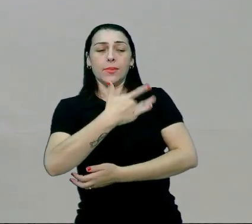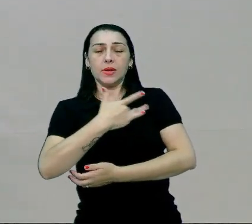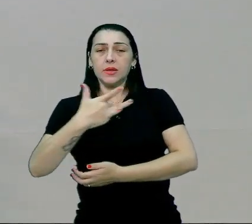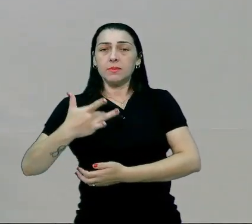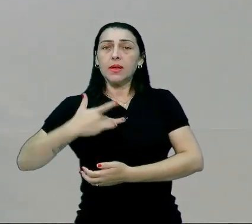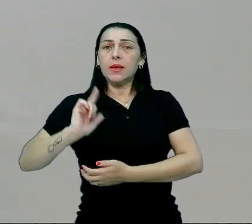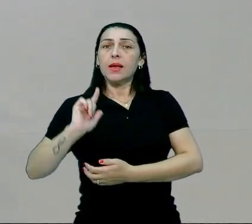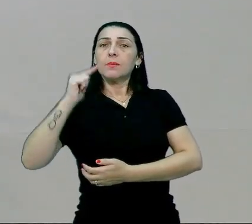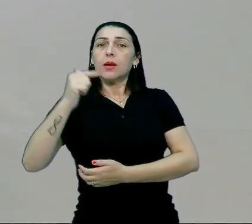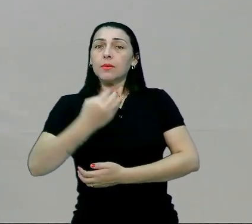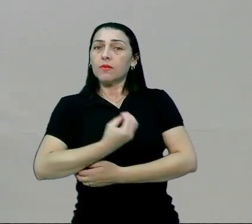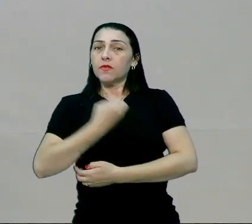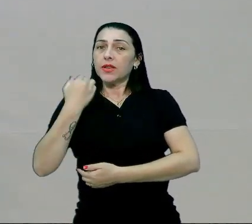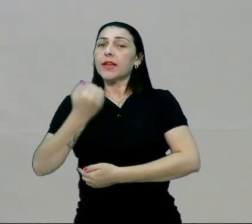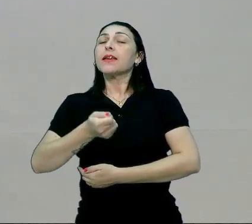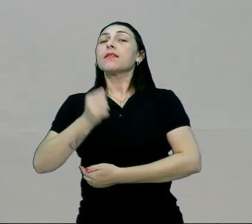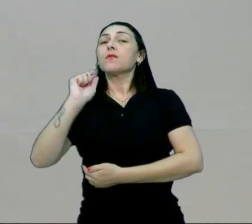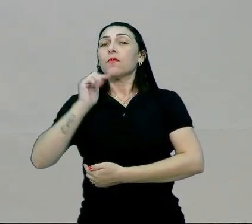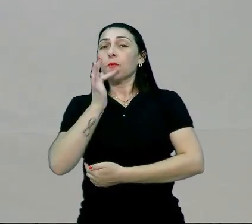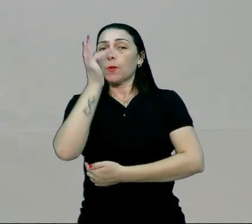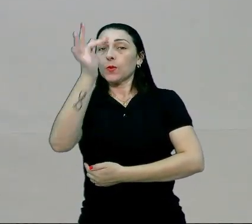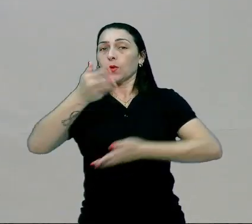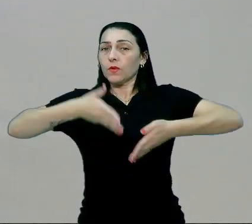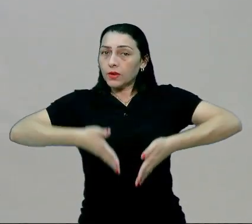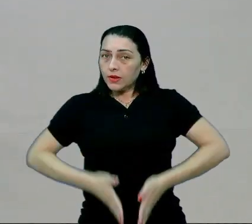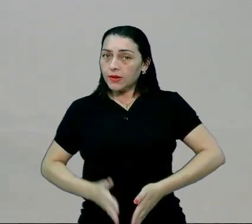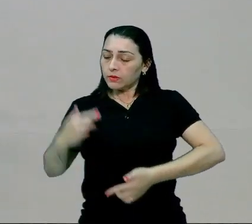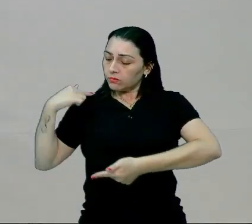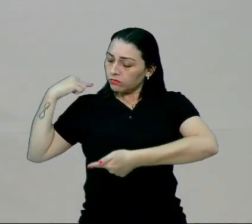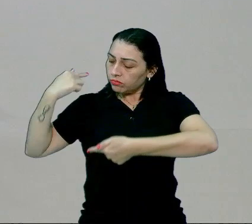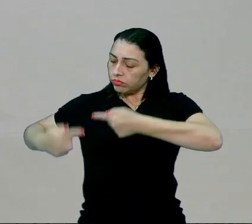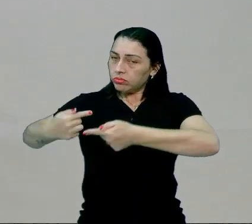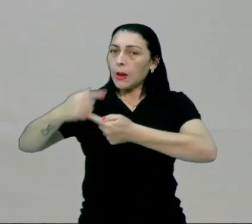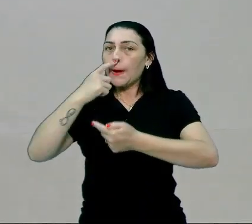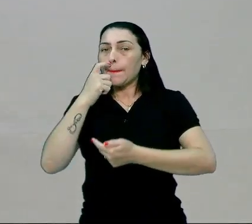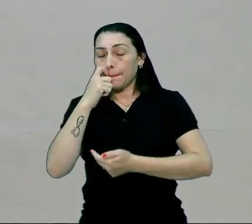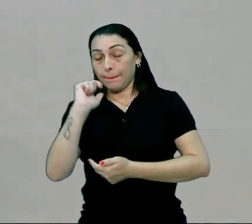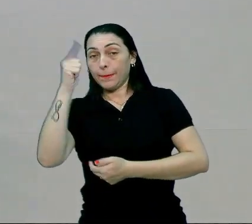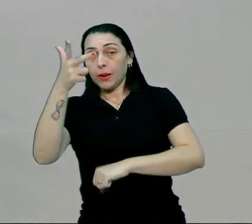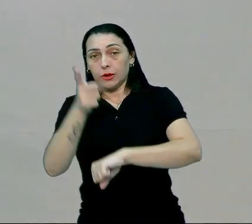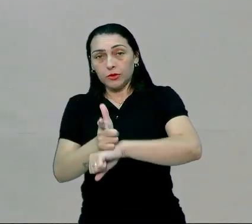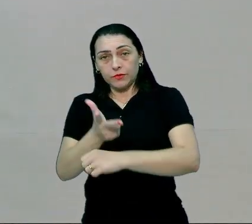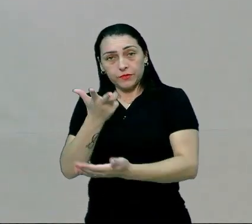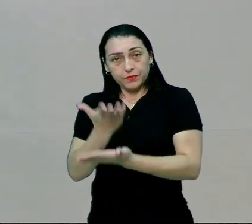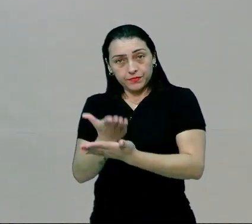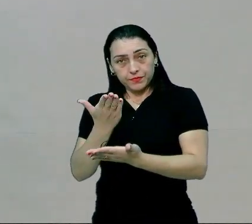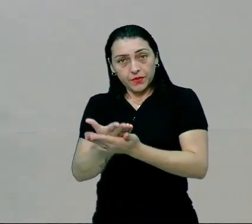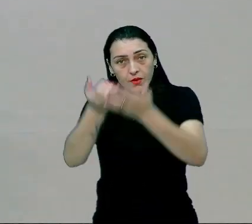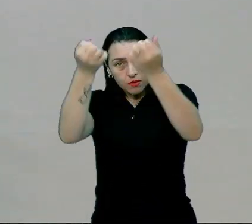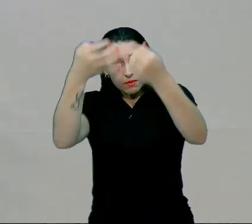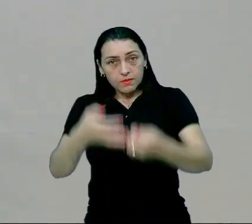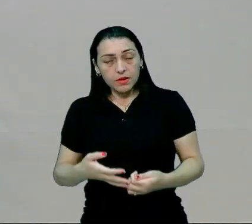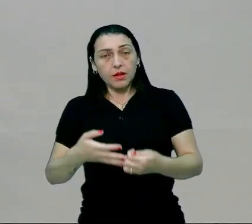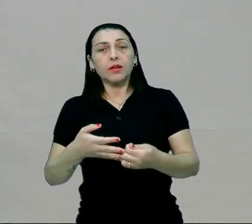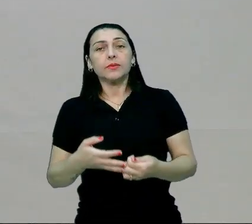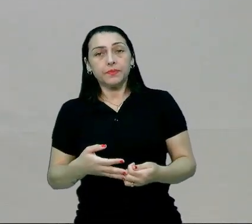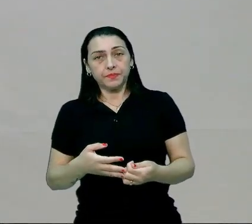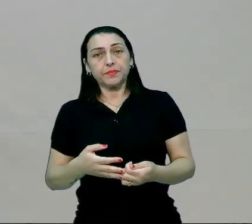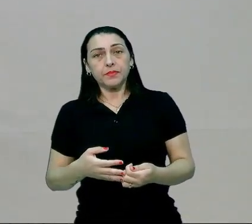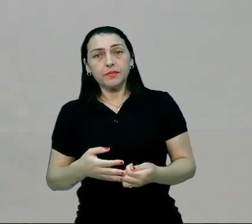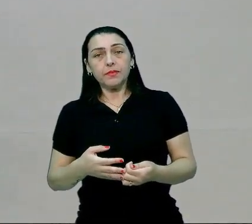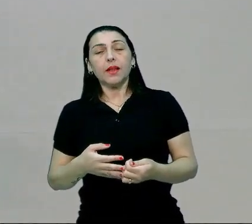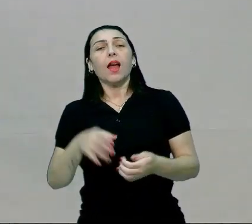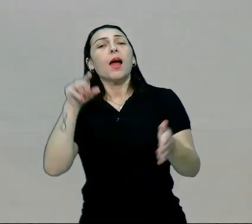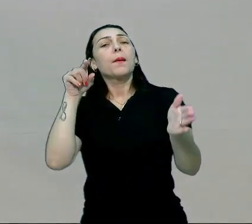as próximas vidas que ainda vão existir? Na outra videoaula, eu comentei a respeito disso.